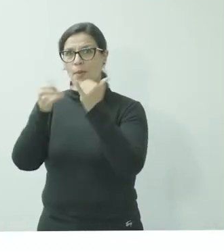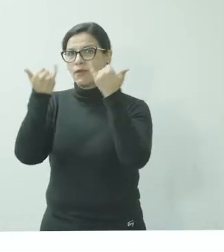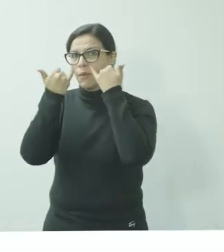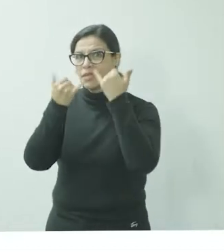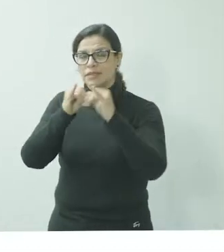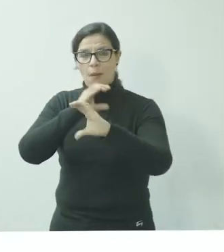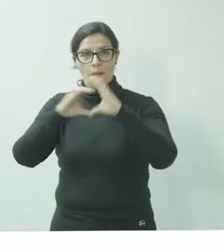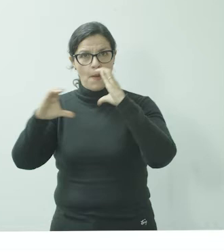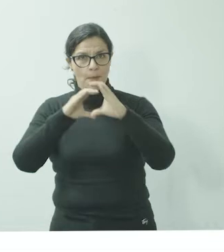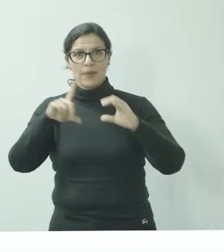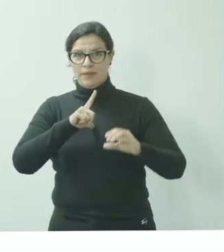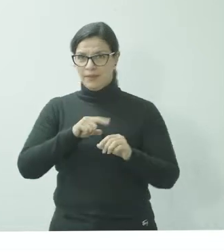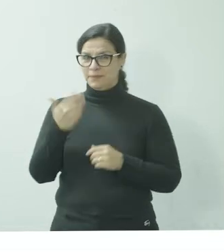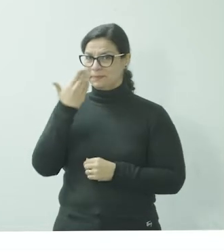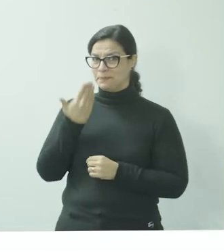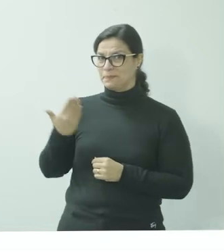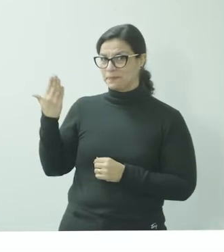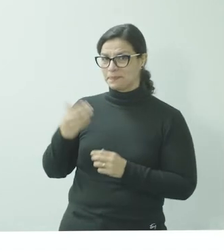com